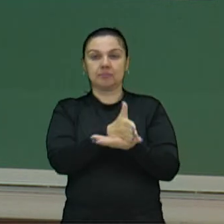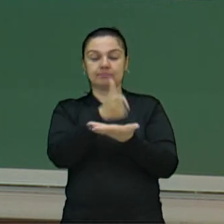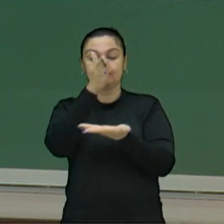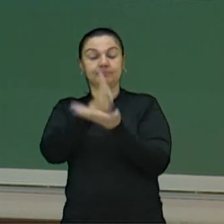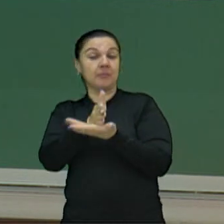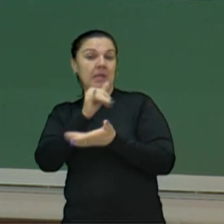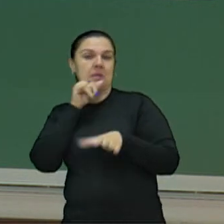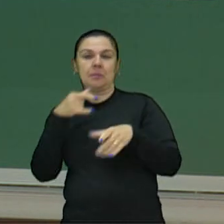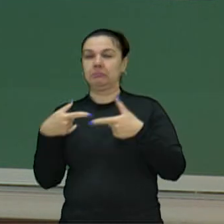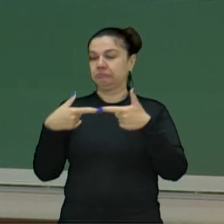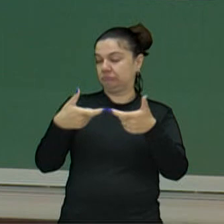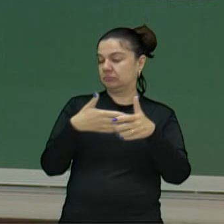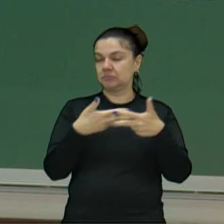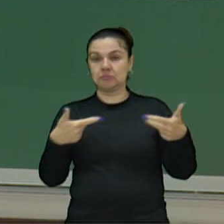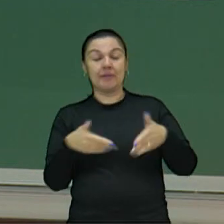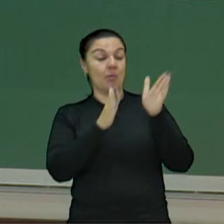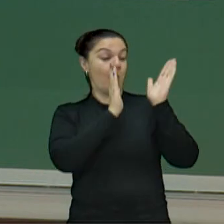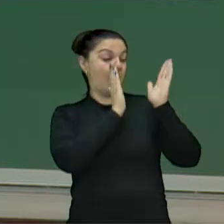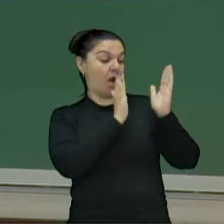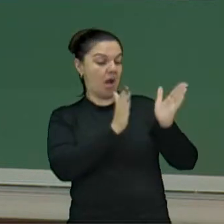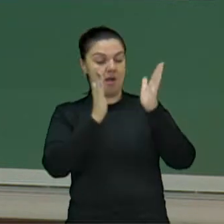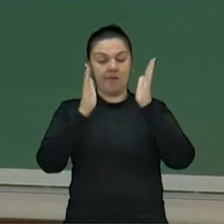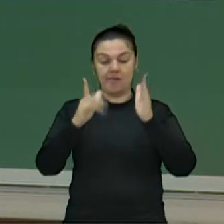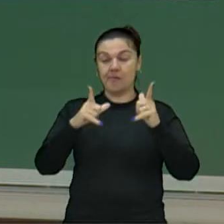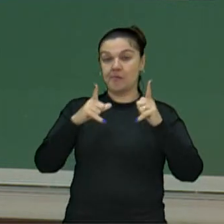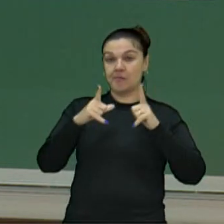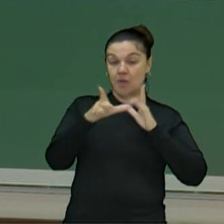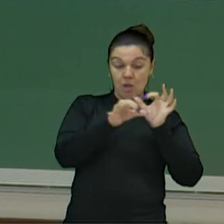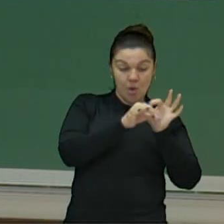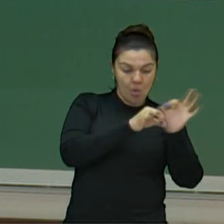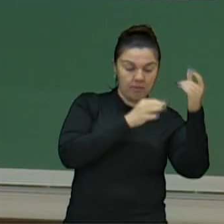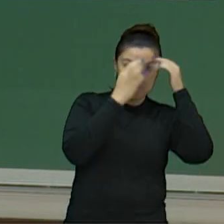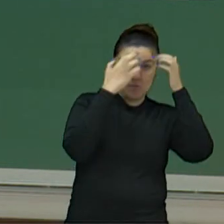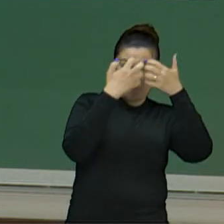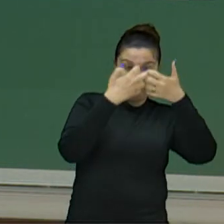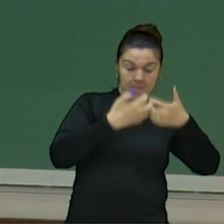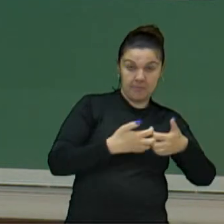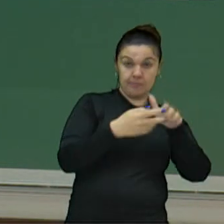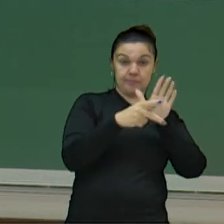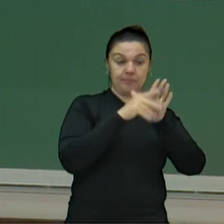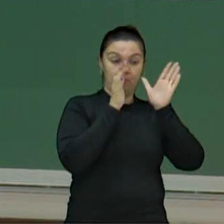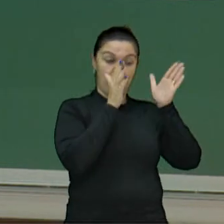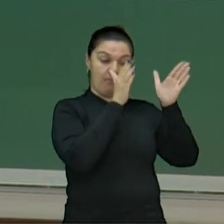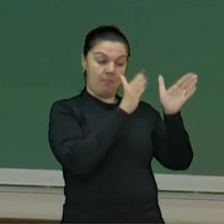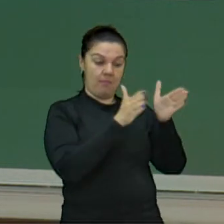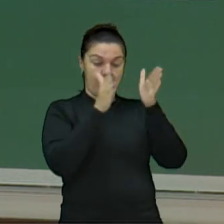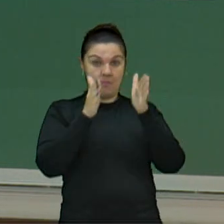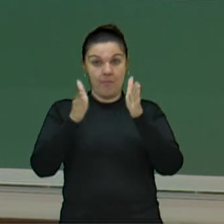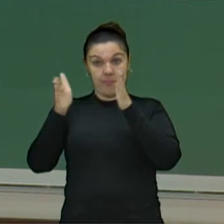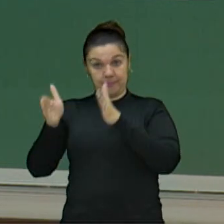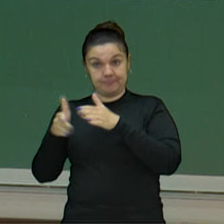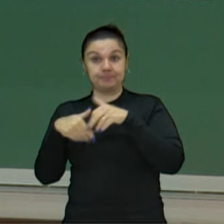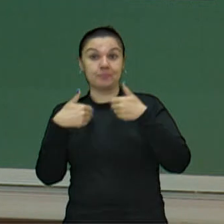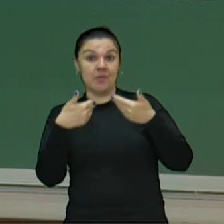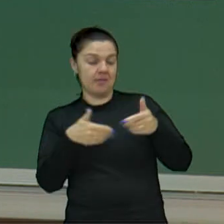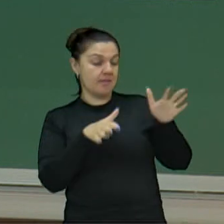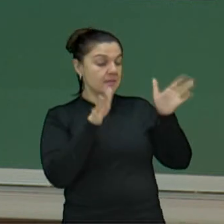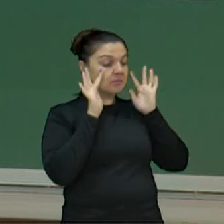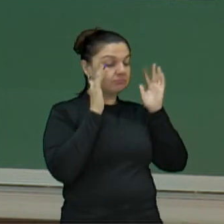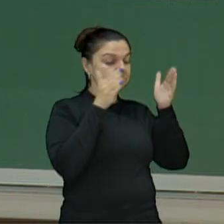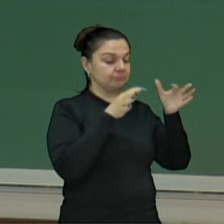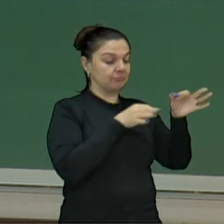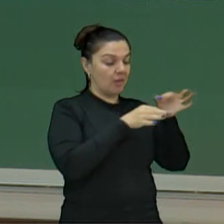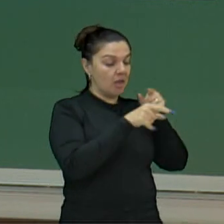De acordo com Michel Foucault, cada época apresenta uma estrutura de pensamento própria. E tais estruturas não seguem uma